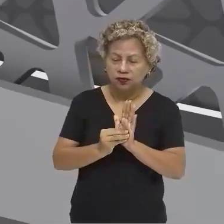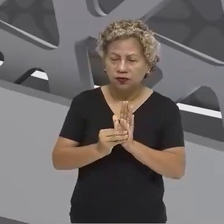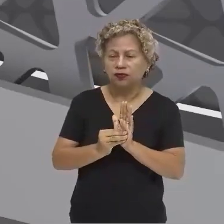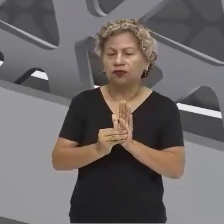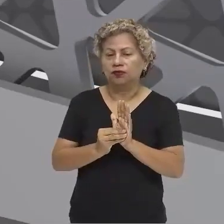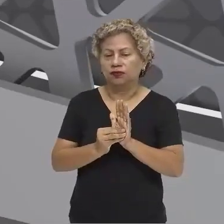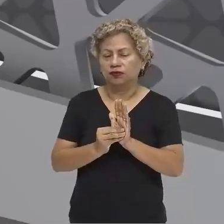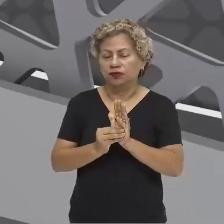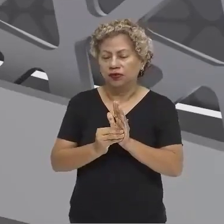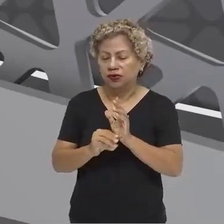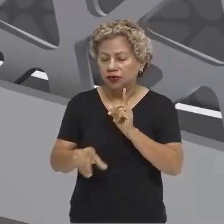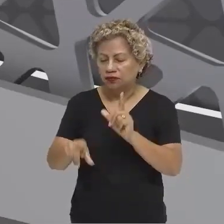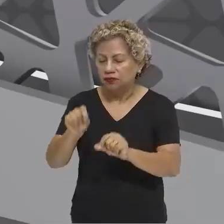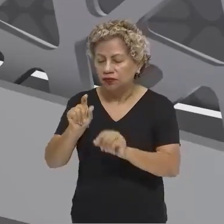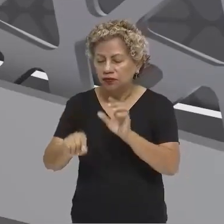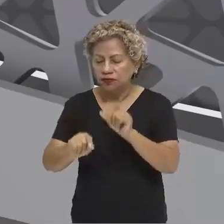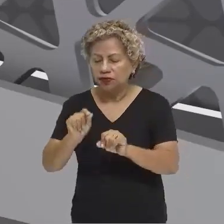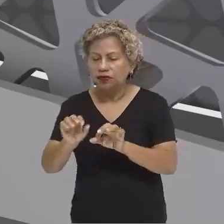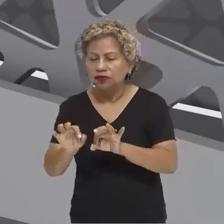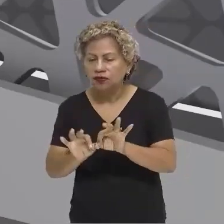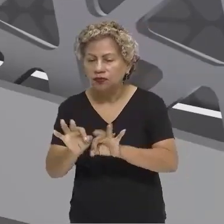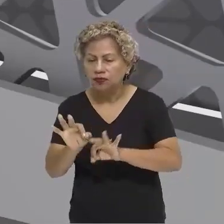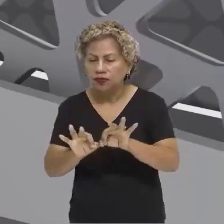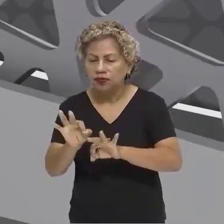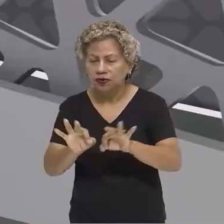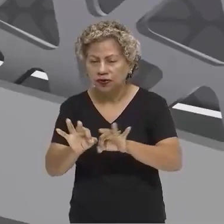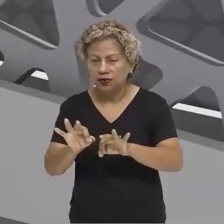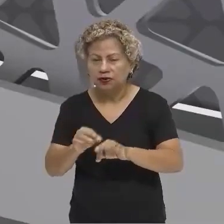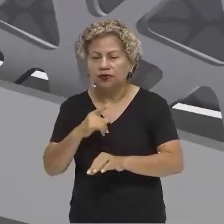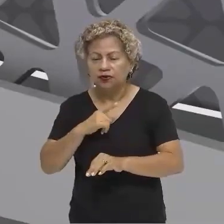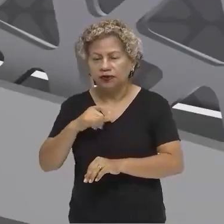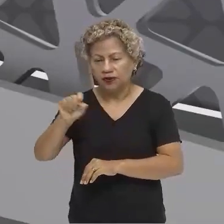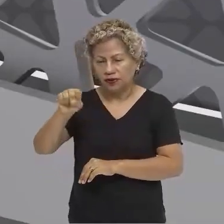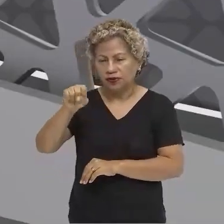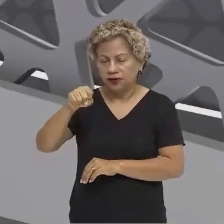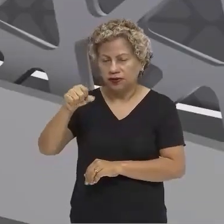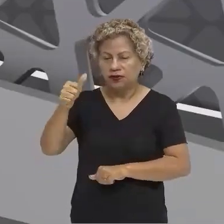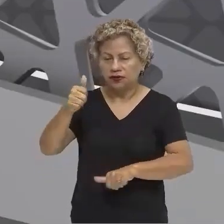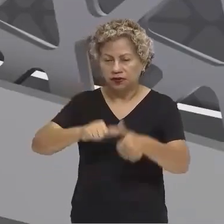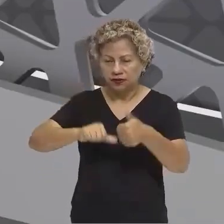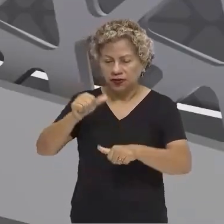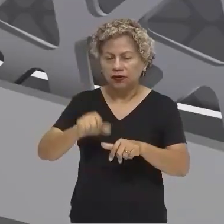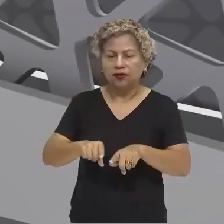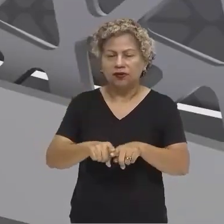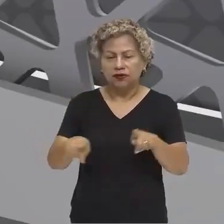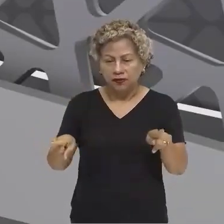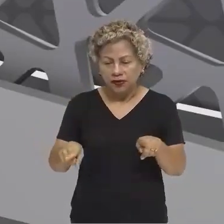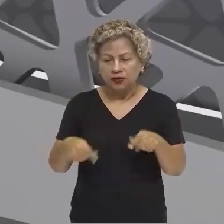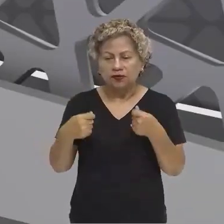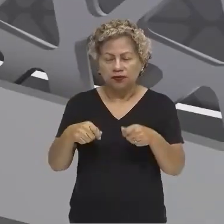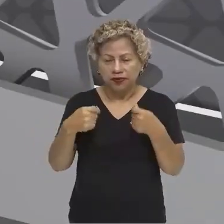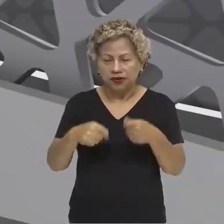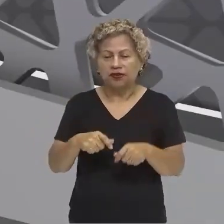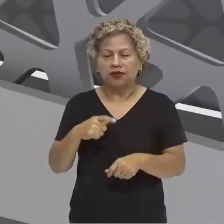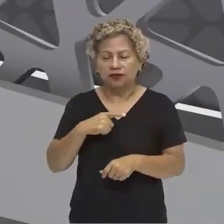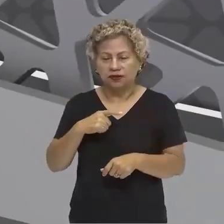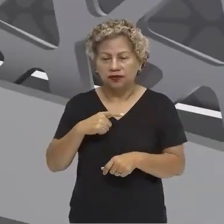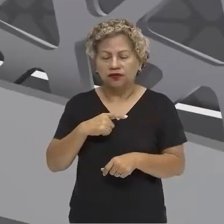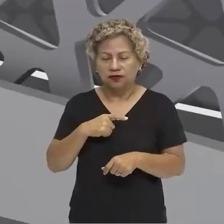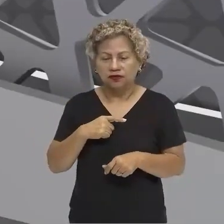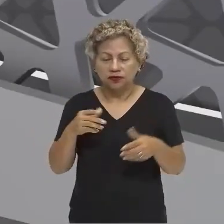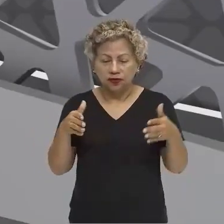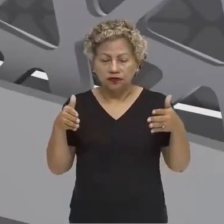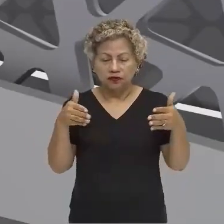conteúdo selecionado, é um conteúdo que vai cair sim nas avaliações, mas eu preciso me dedicar, eu preciso ter